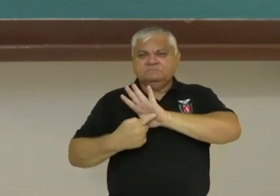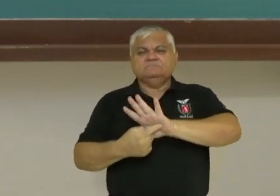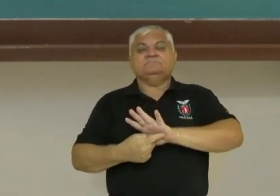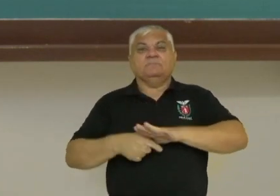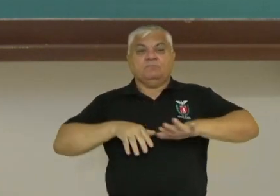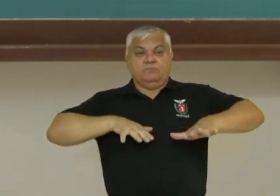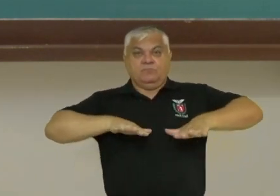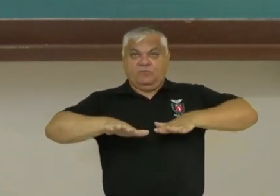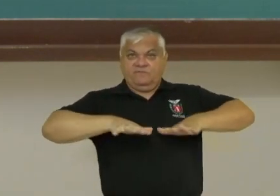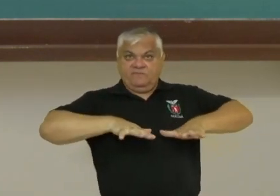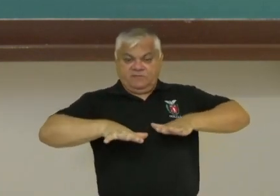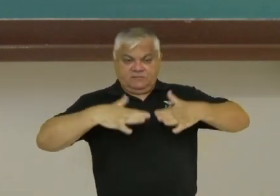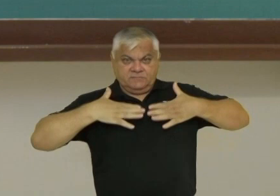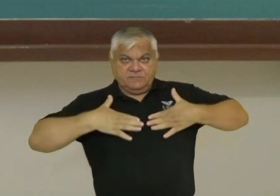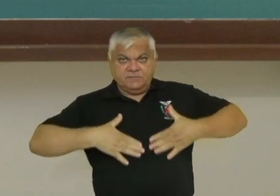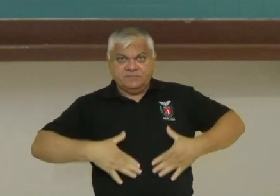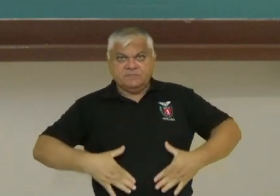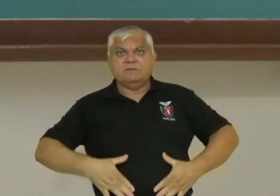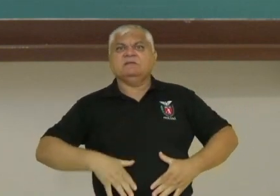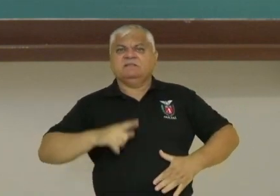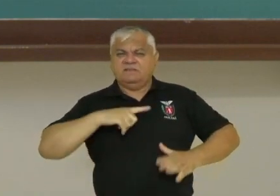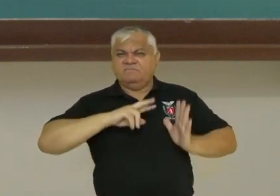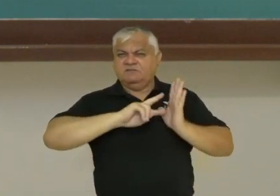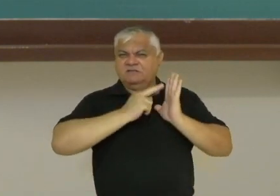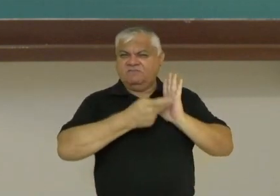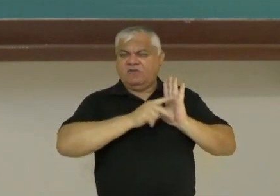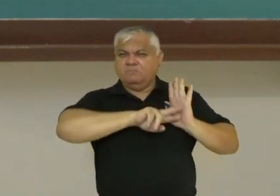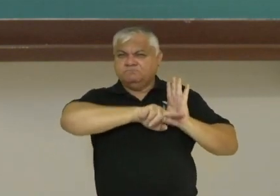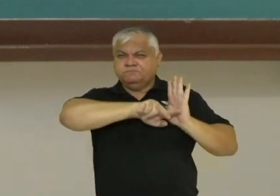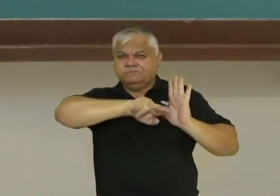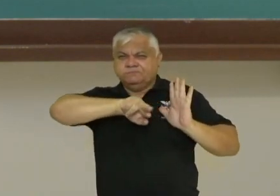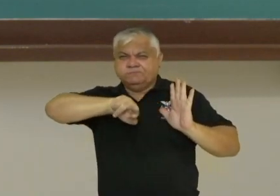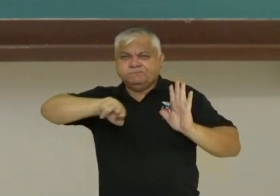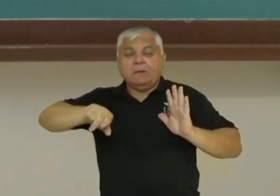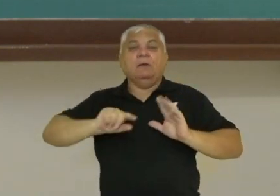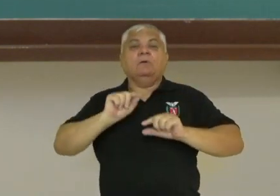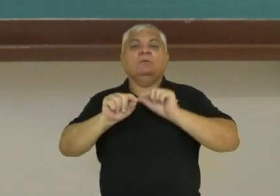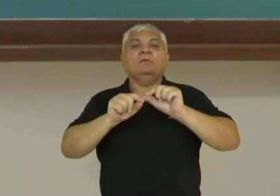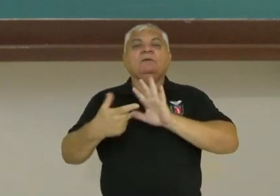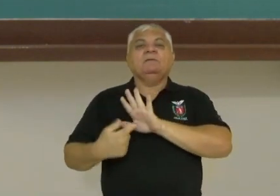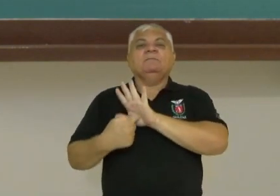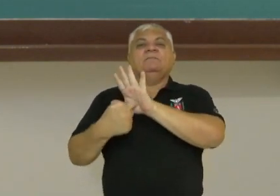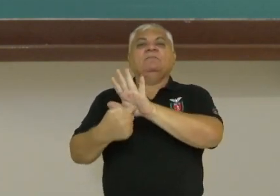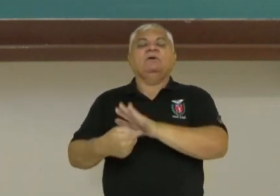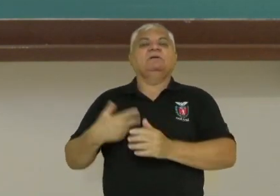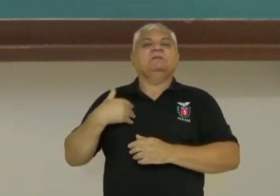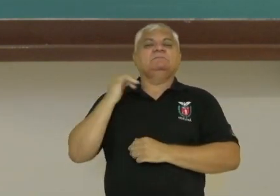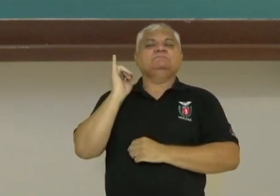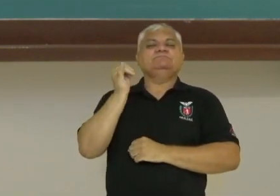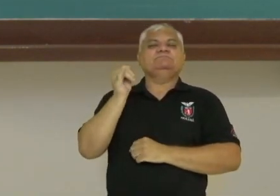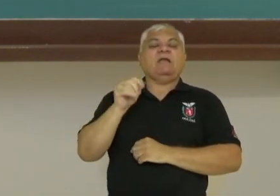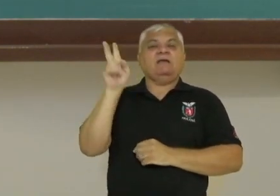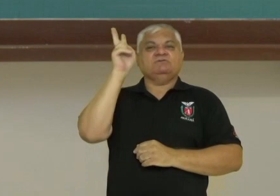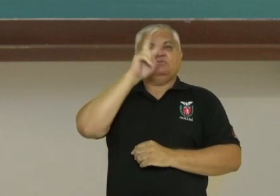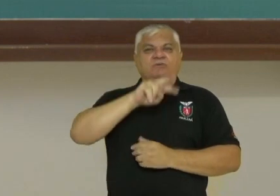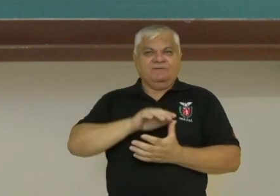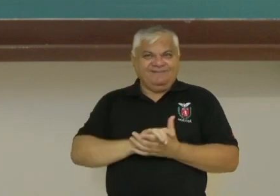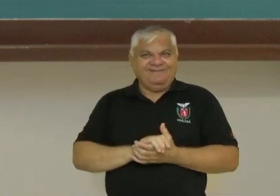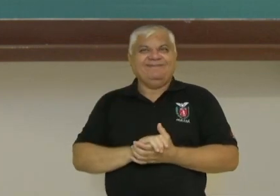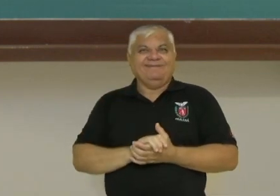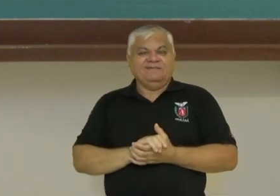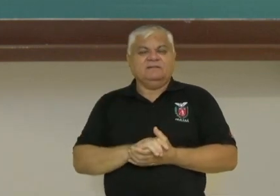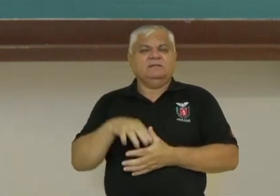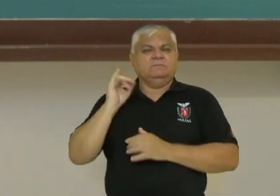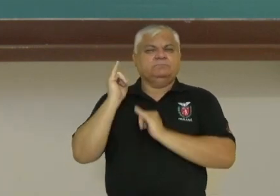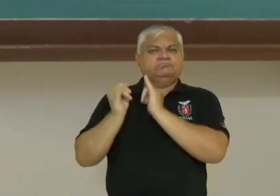movimentar que teve diversas representatividades ao longo dos séculos e que começa a contar uma história. Essa história é